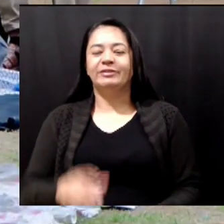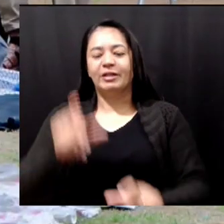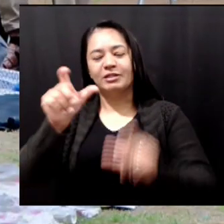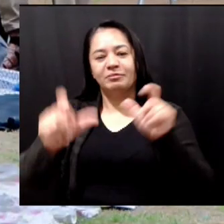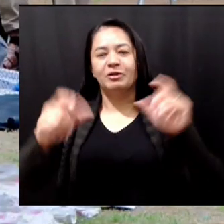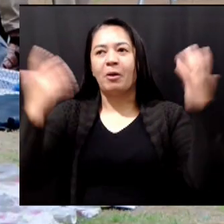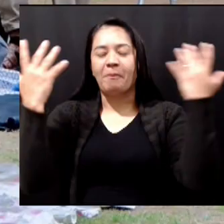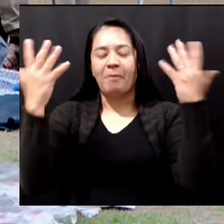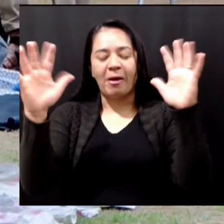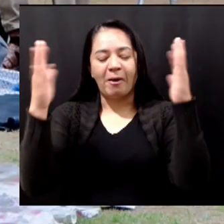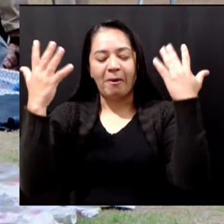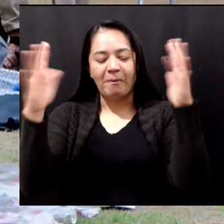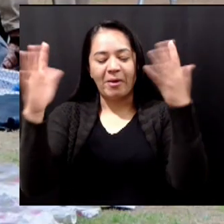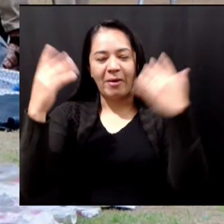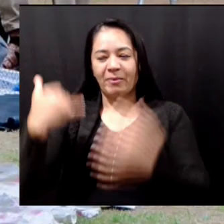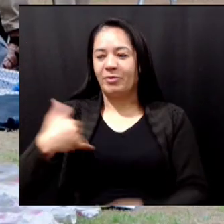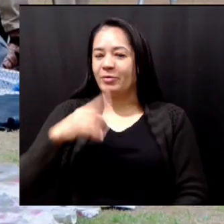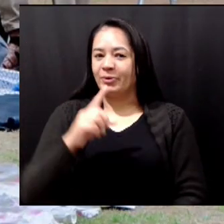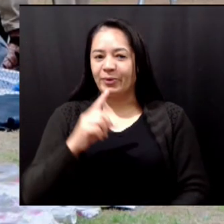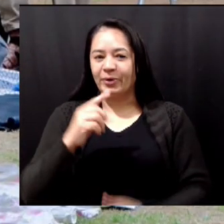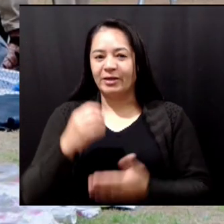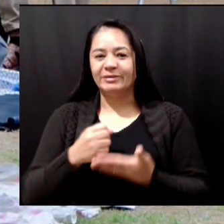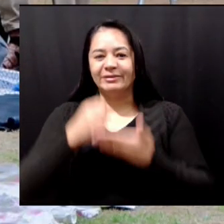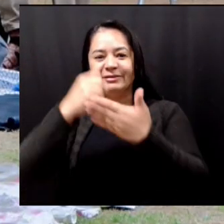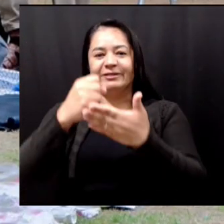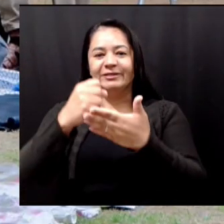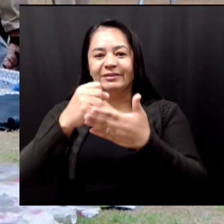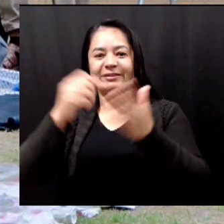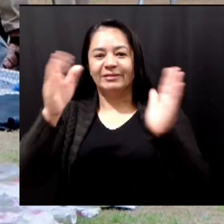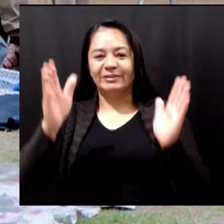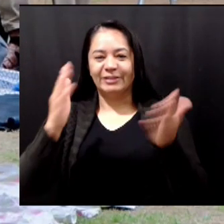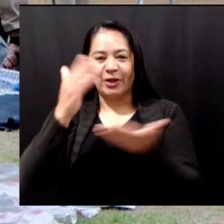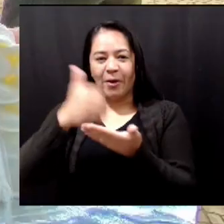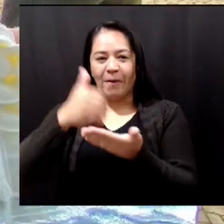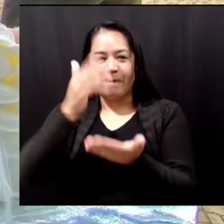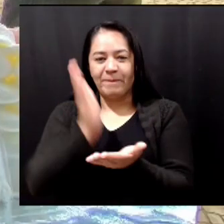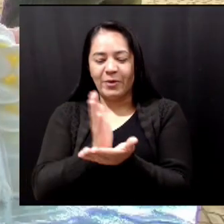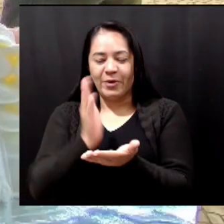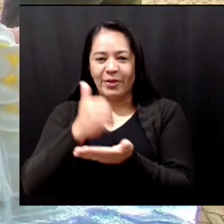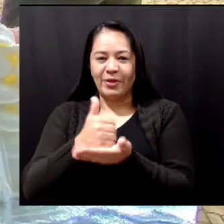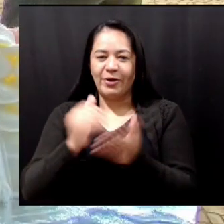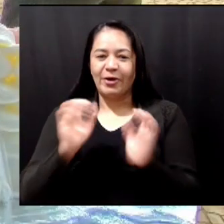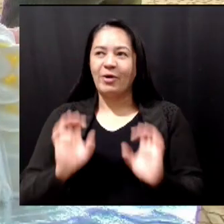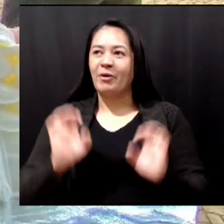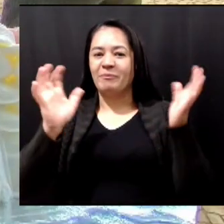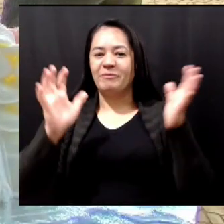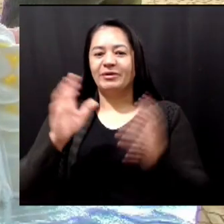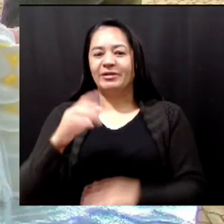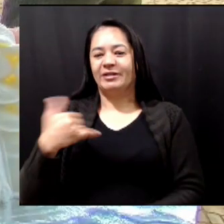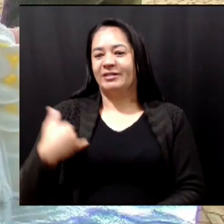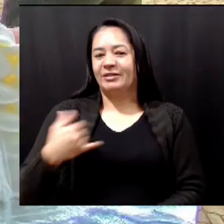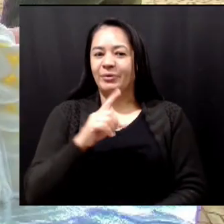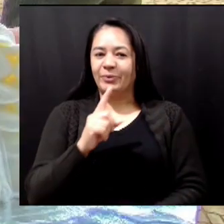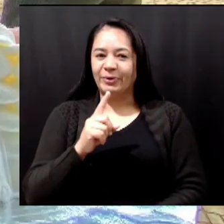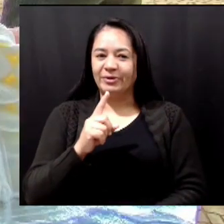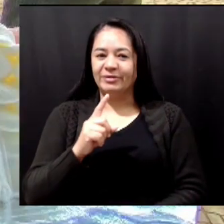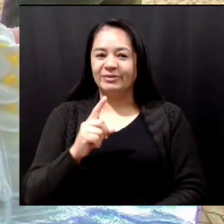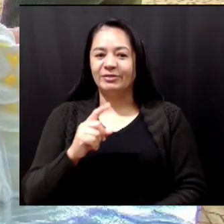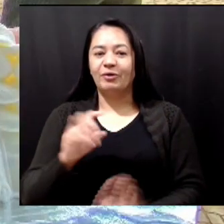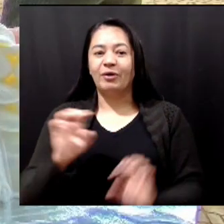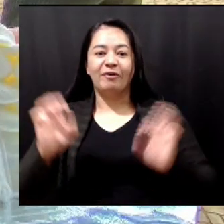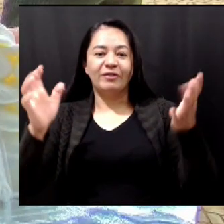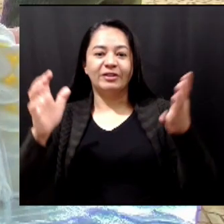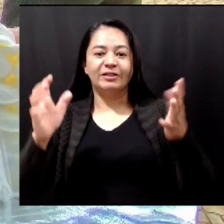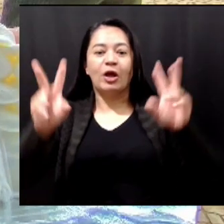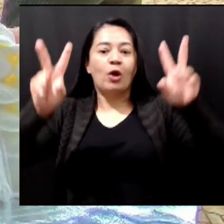entrega simbólica de um bolo em comemoração ao aniversário de Campinas. O festival trouxe o tema Campinas,